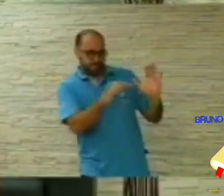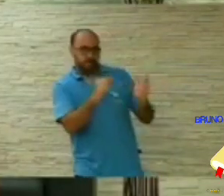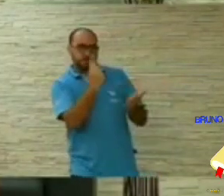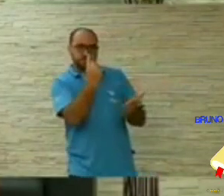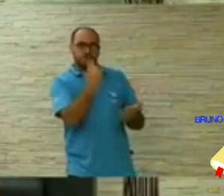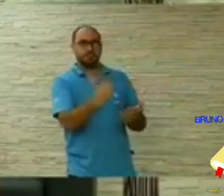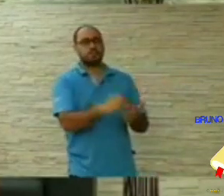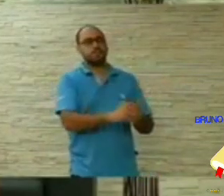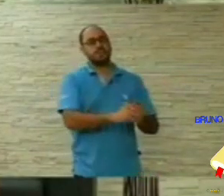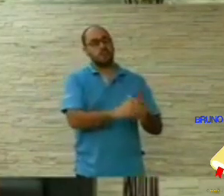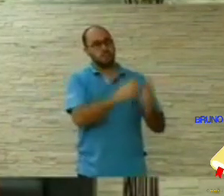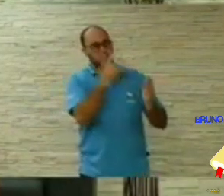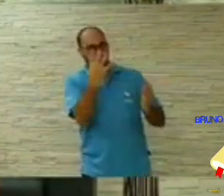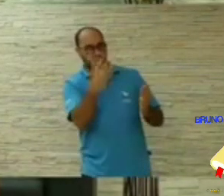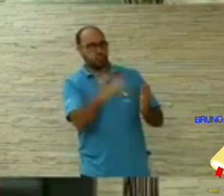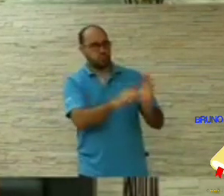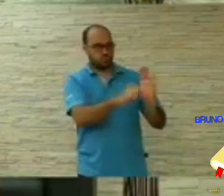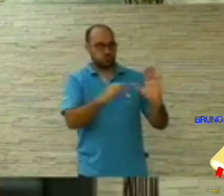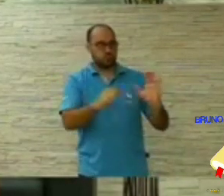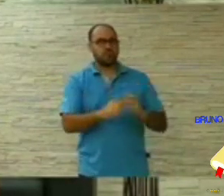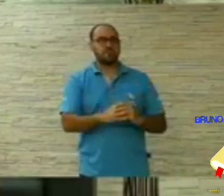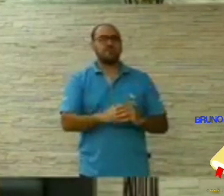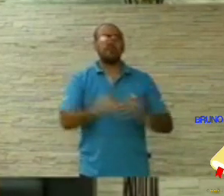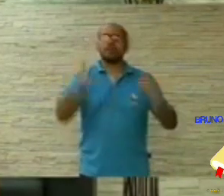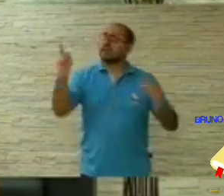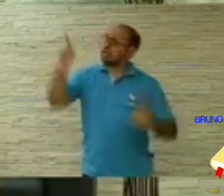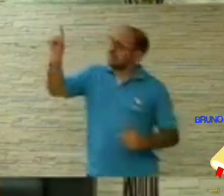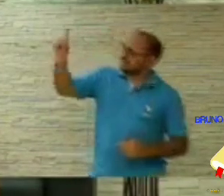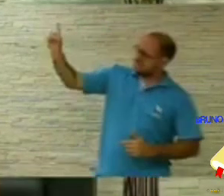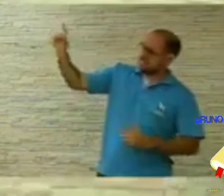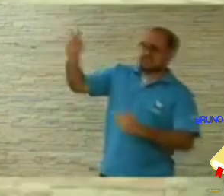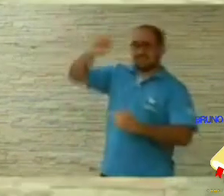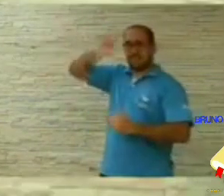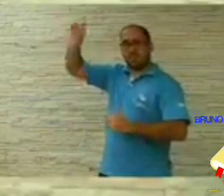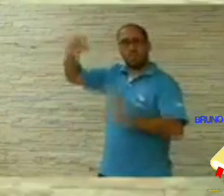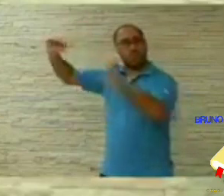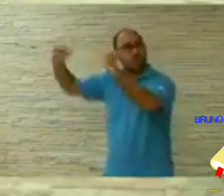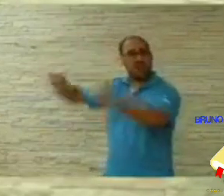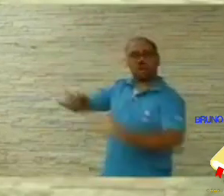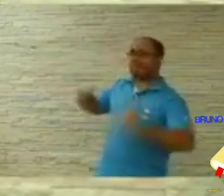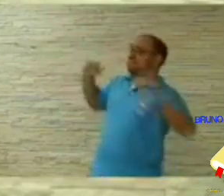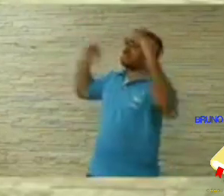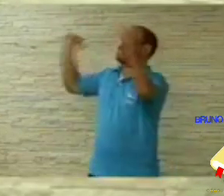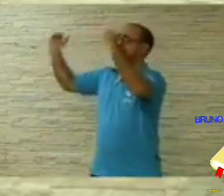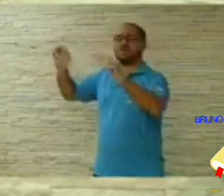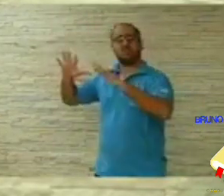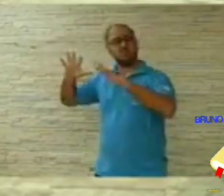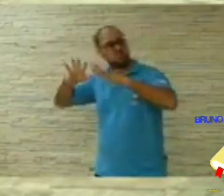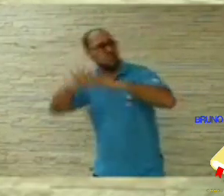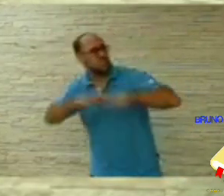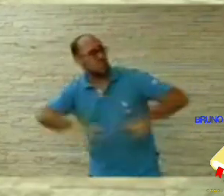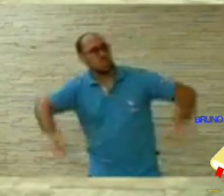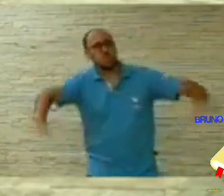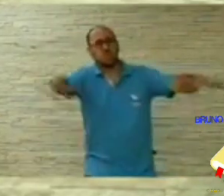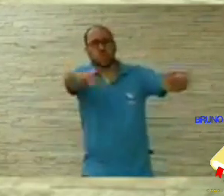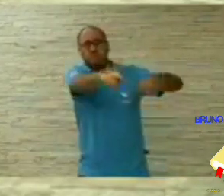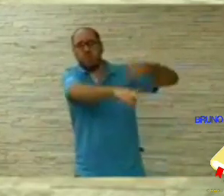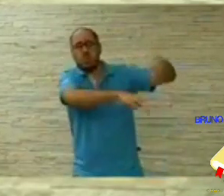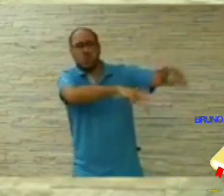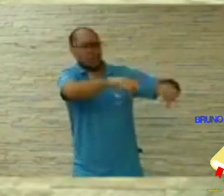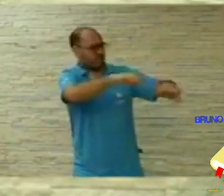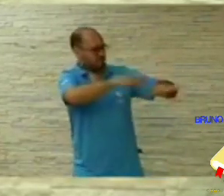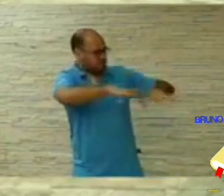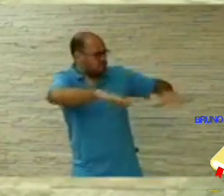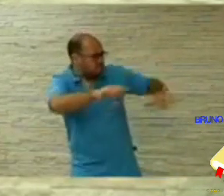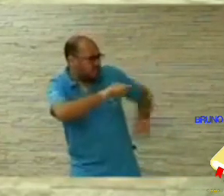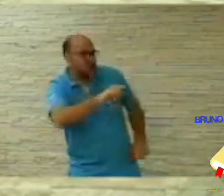Senhor, acima de todas as nações, e a sua glória acima dos céus. A Bíblia ela já começa dizendo